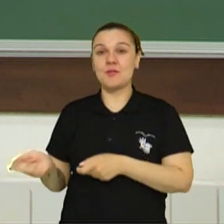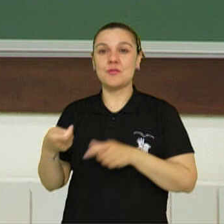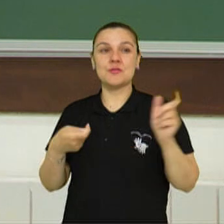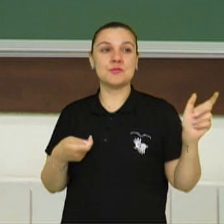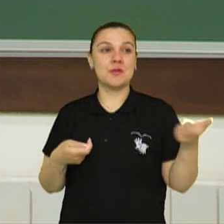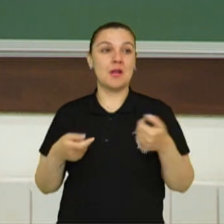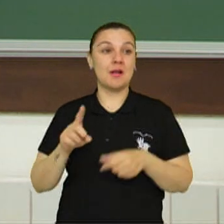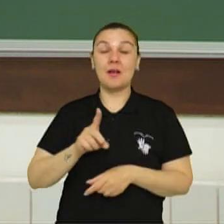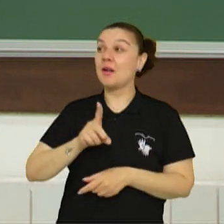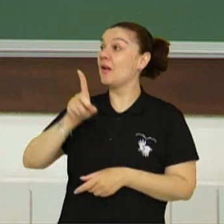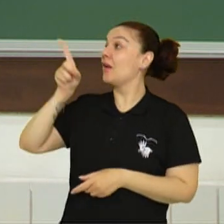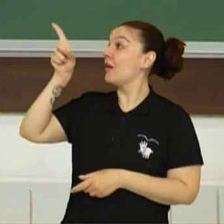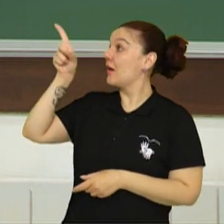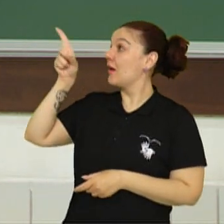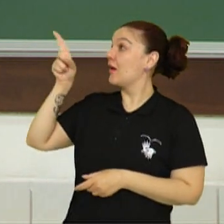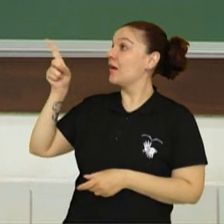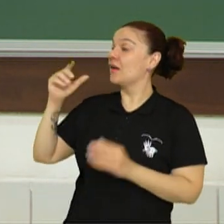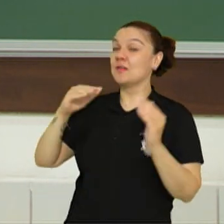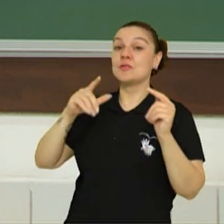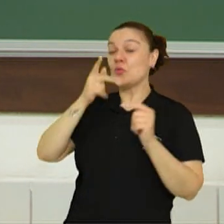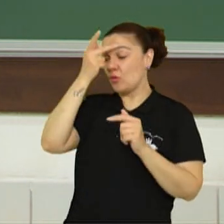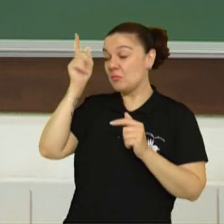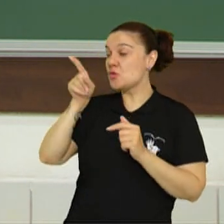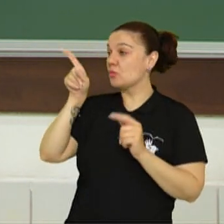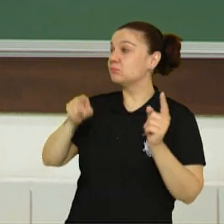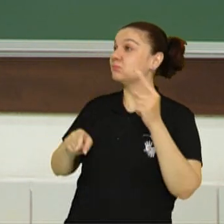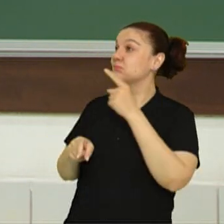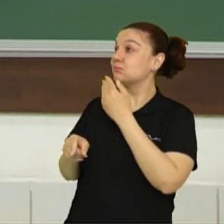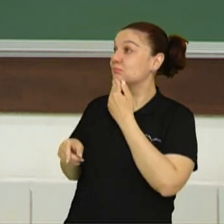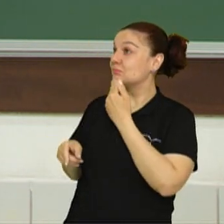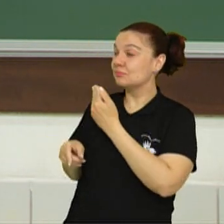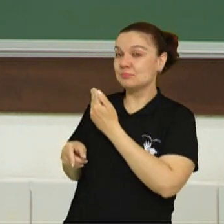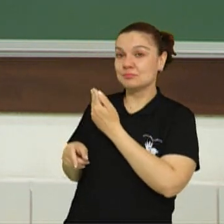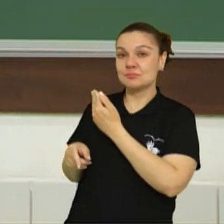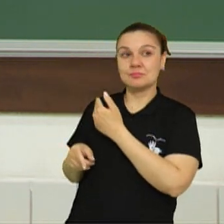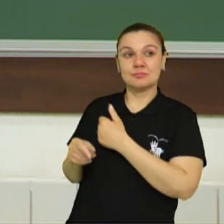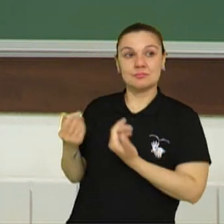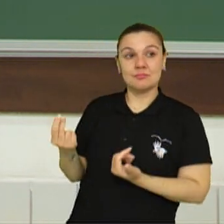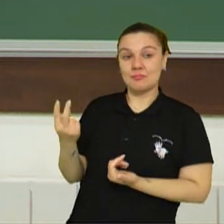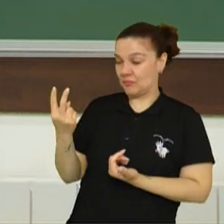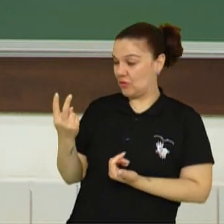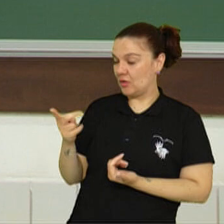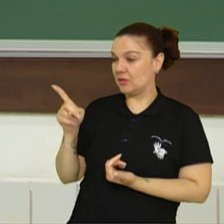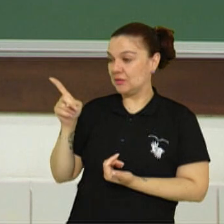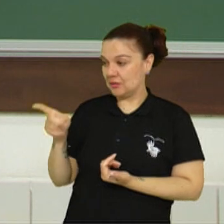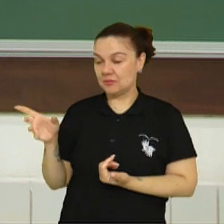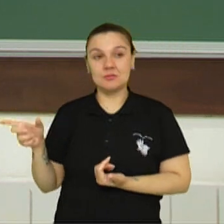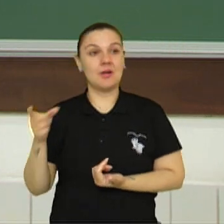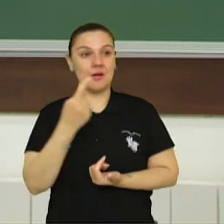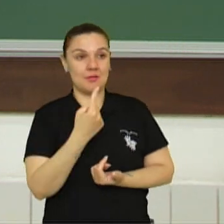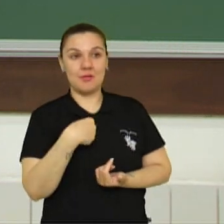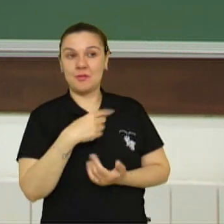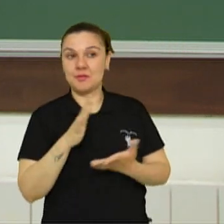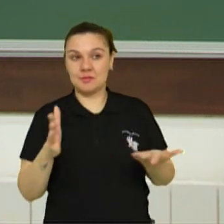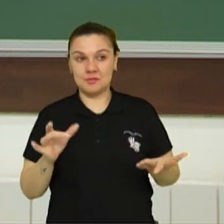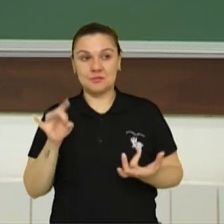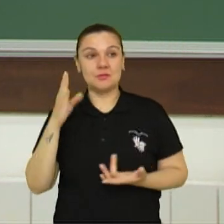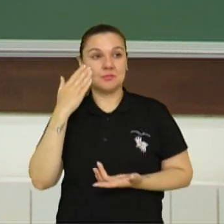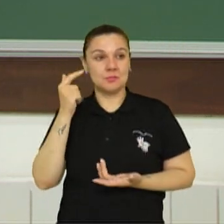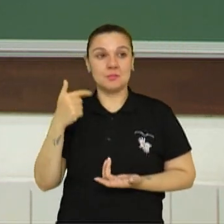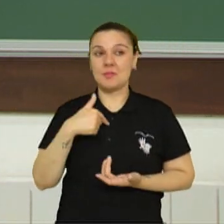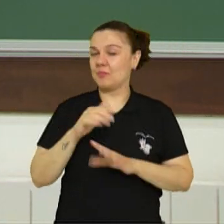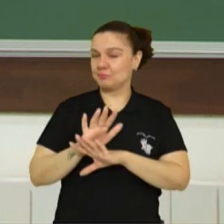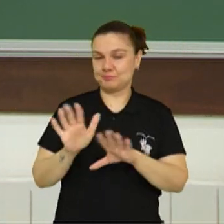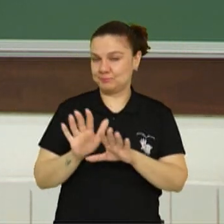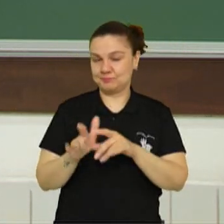jogar e minha bolinha cai na quadra do meu vizinho lá, né? E ele tem bolinha número 2, então eu já sei que a minha é que está com o número 1. É só para isso, só,